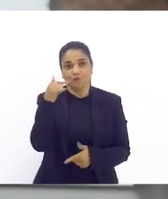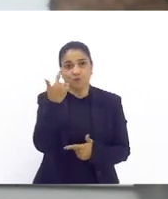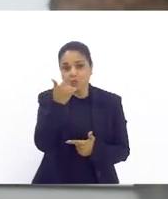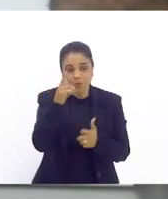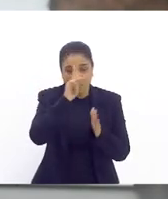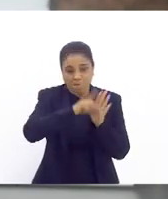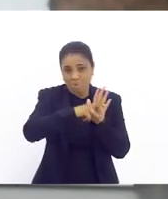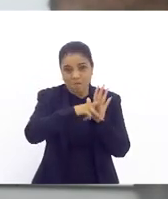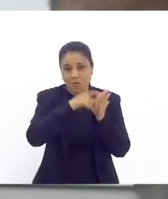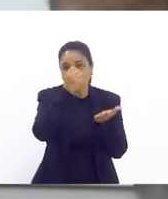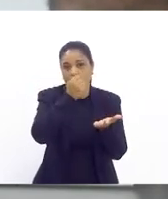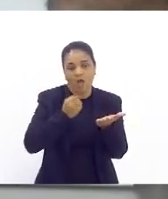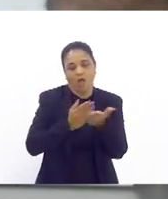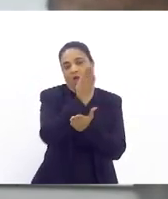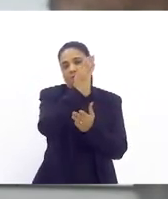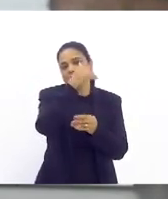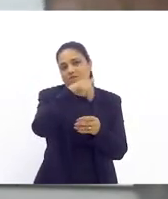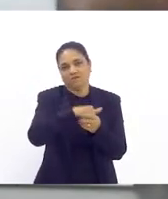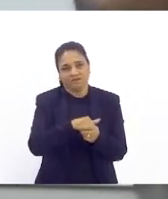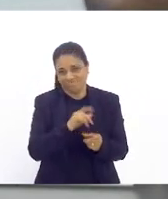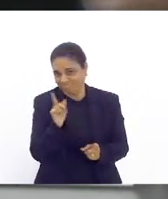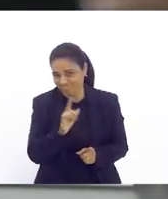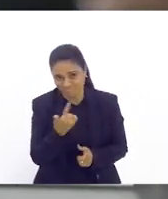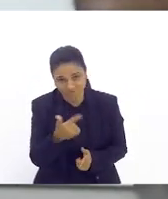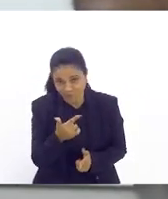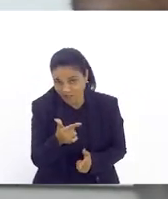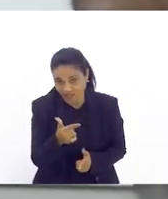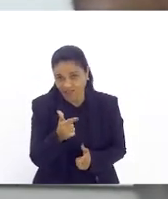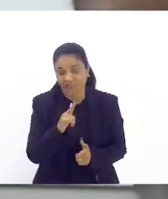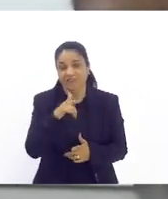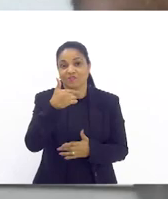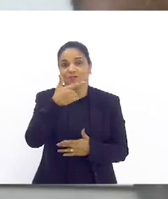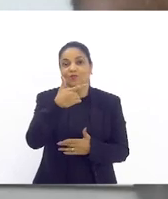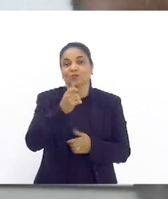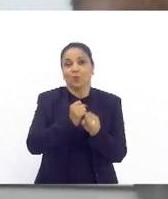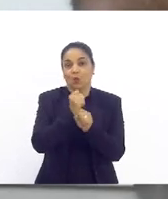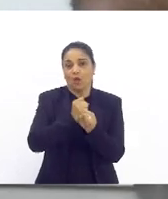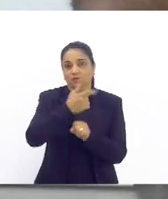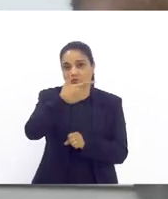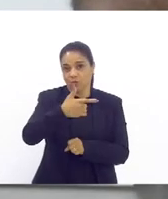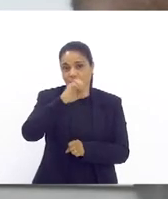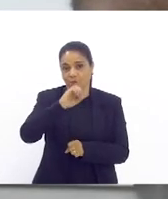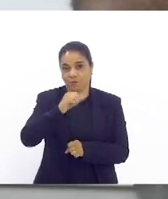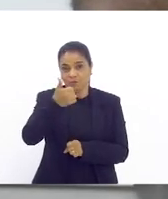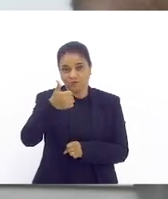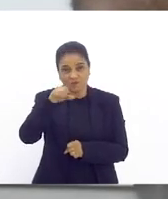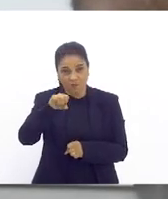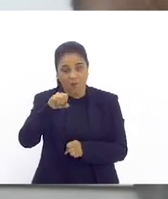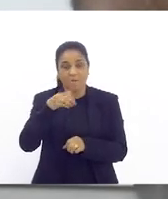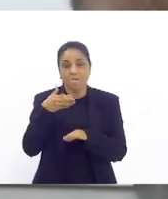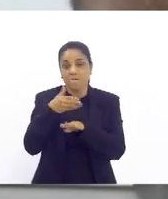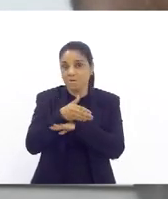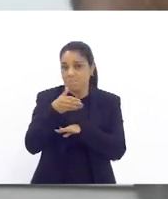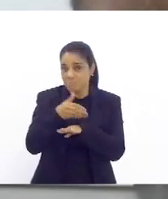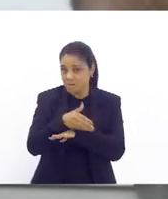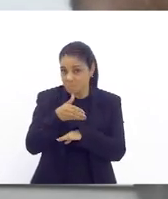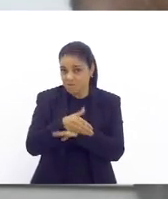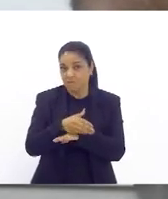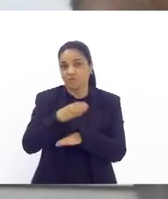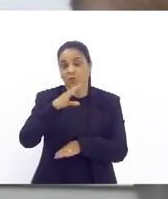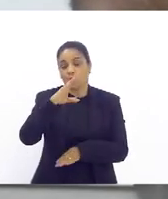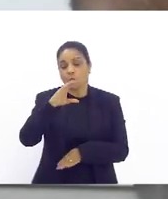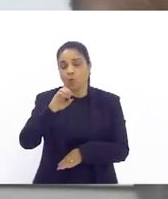e em 2019 né conforme já foi citado nós participamos aqui participamos do